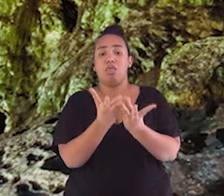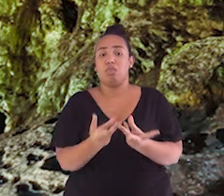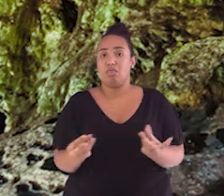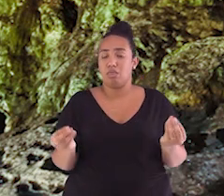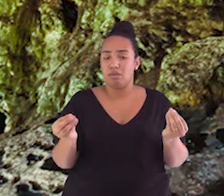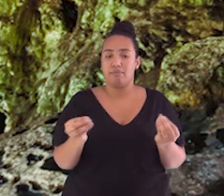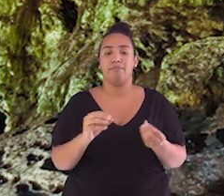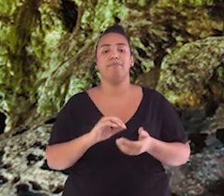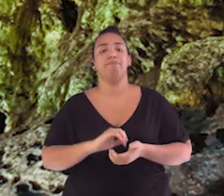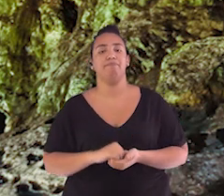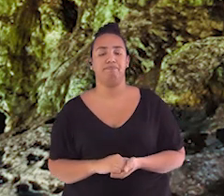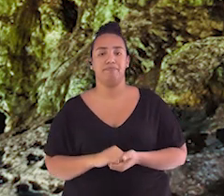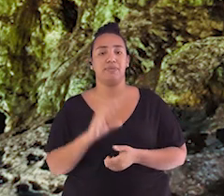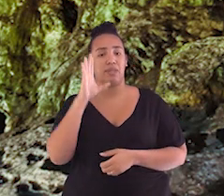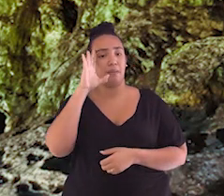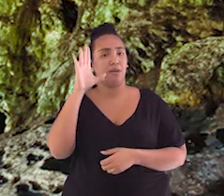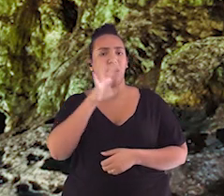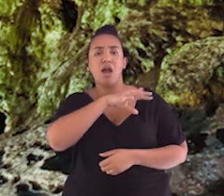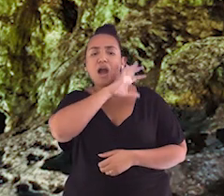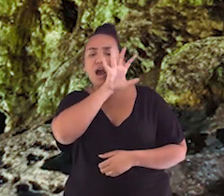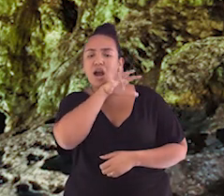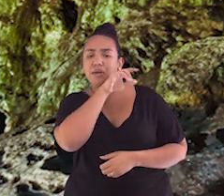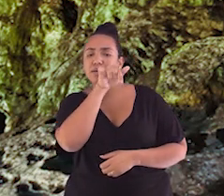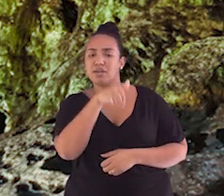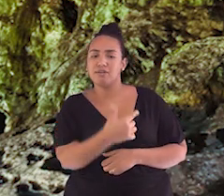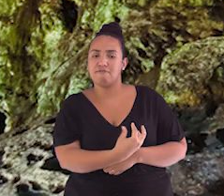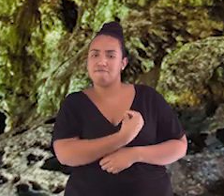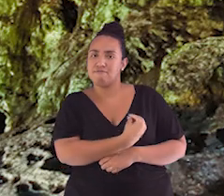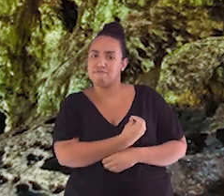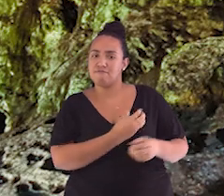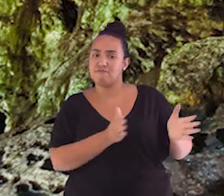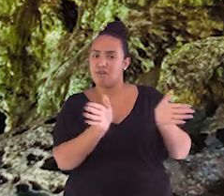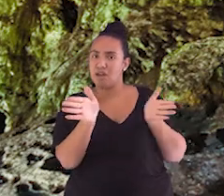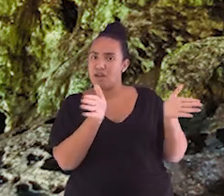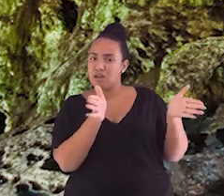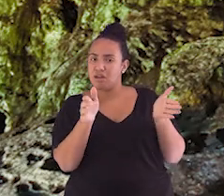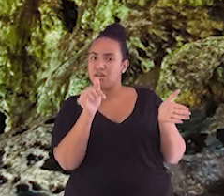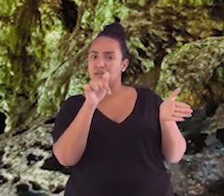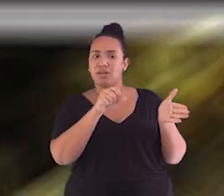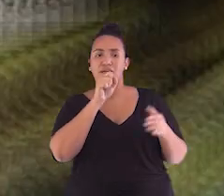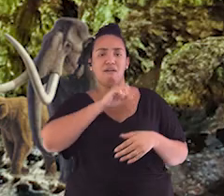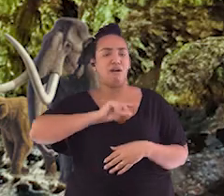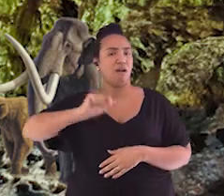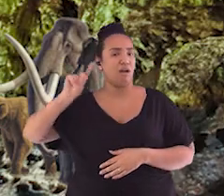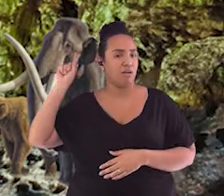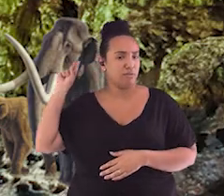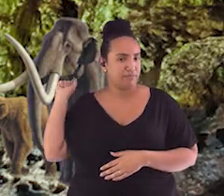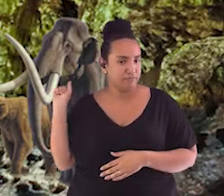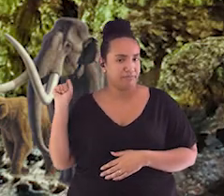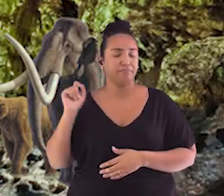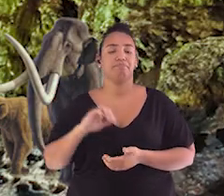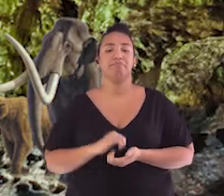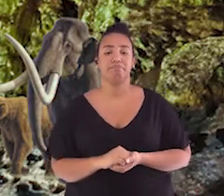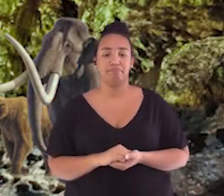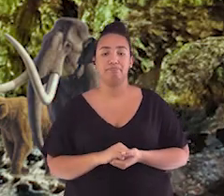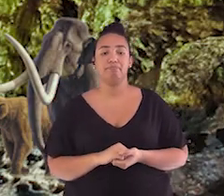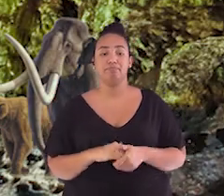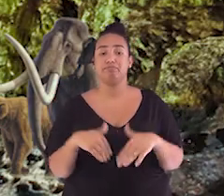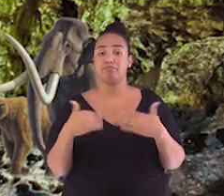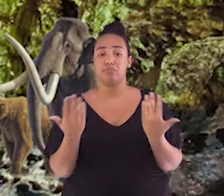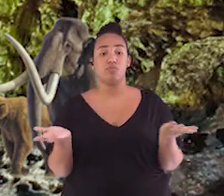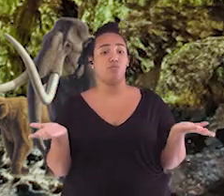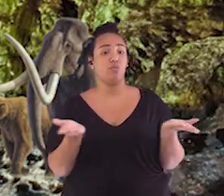período Pleistocênico, que viveram entre 10.000 a 1 milhão de anos atrás. Inclusive, recentemente saiu